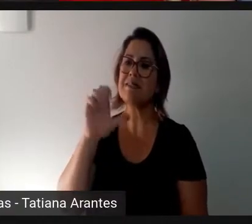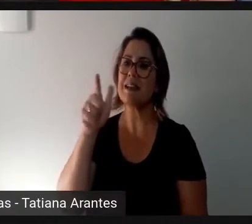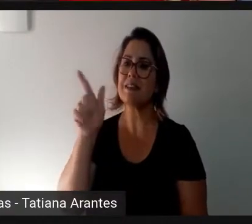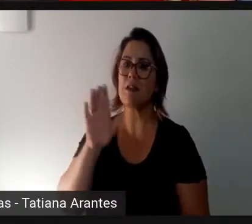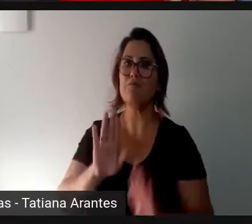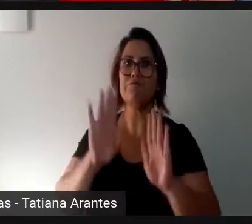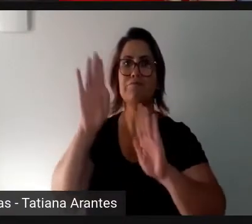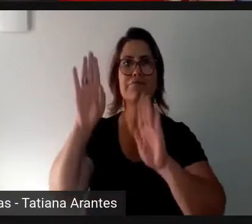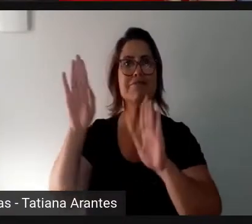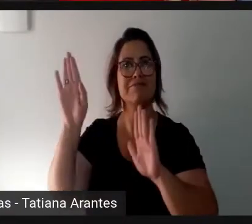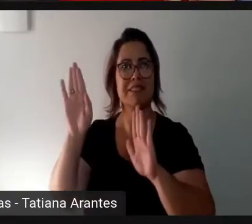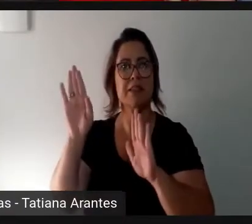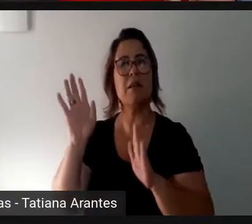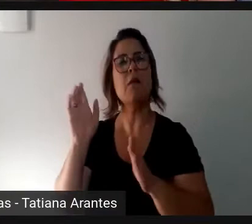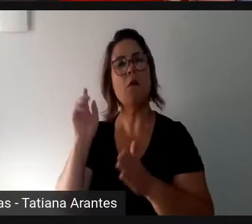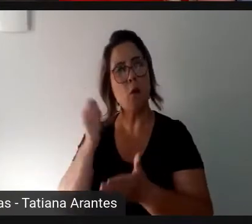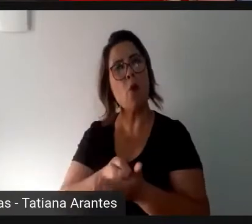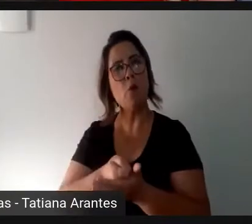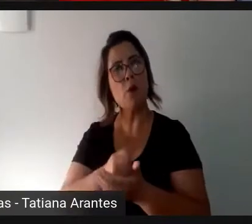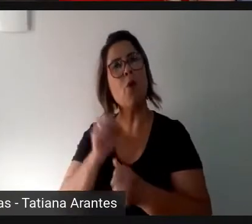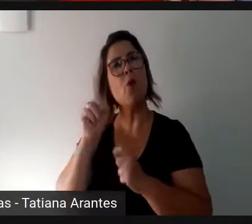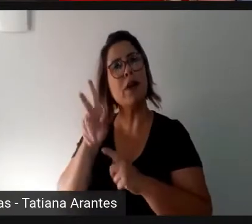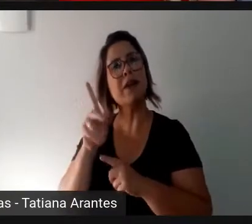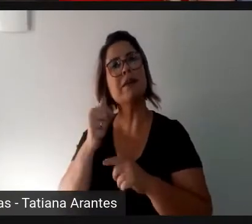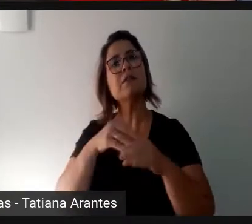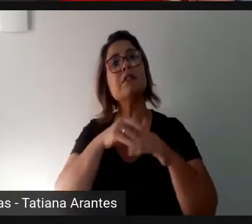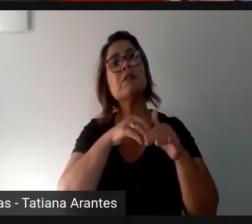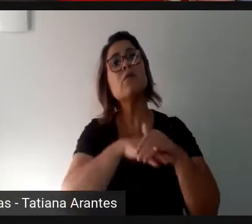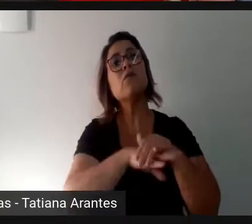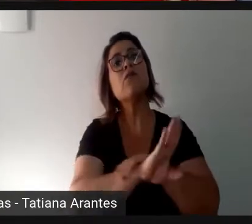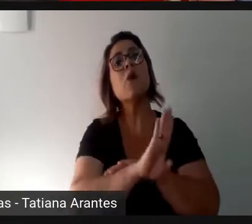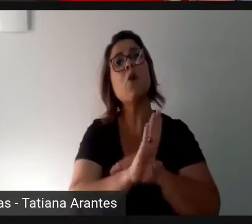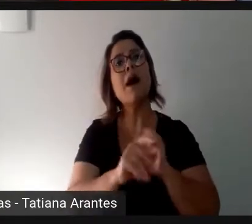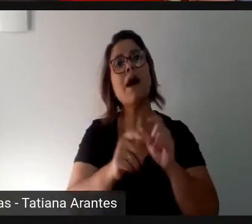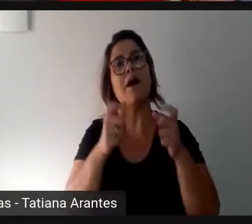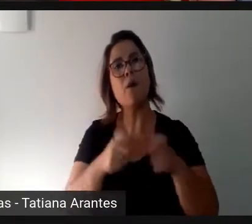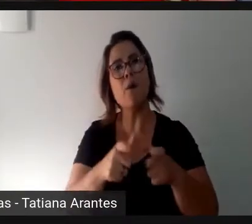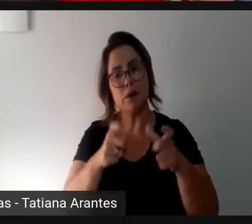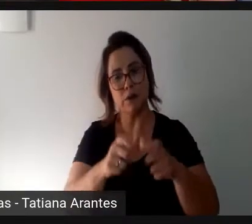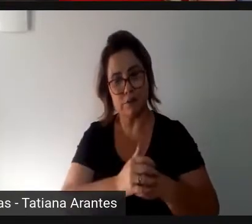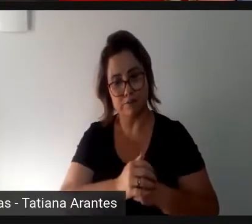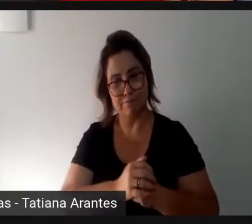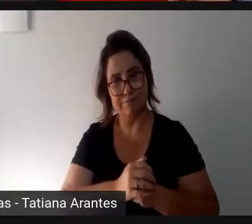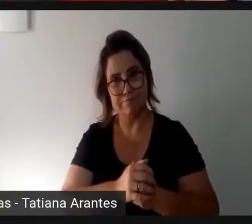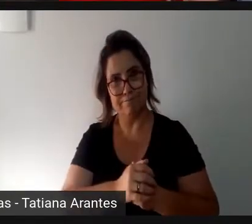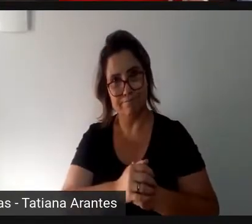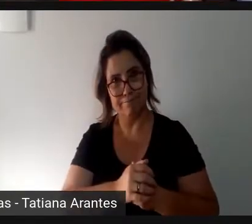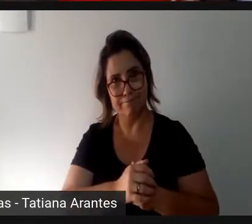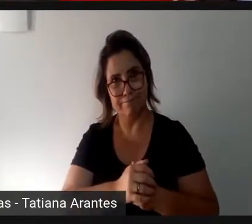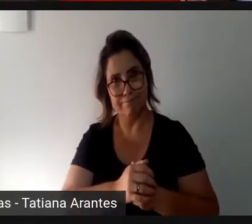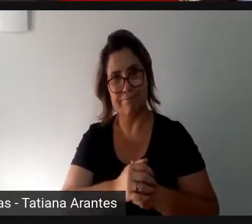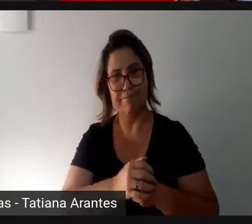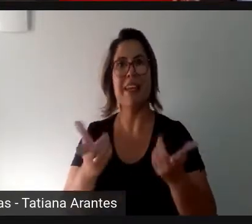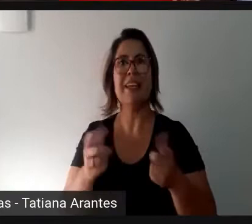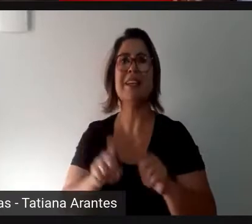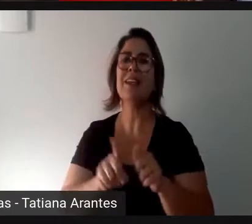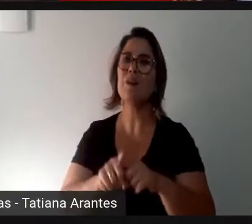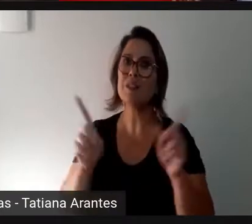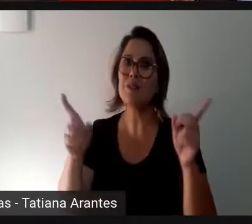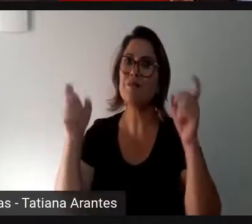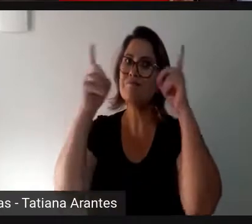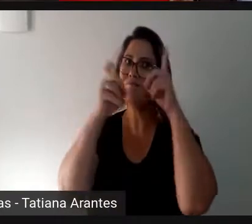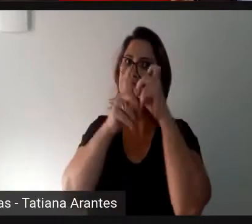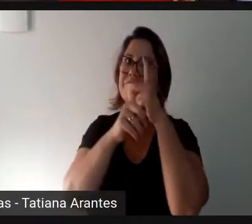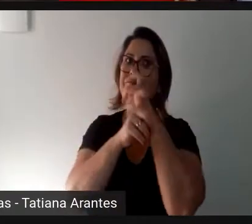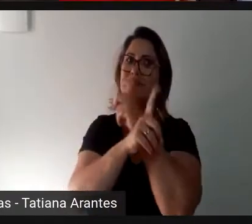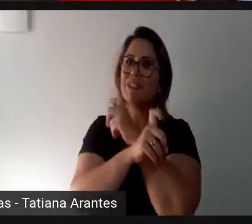É uma pergunta muito boba. E por isso que o compliance officer, né, na maioria dos órgãos públicos, o que a gente tem como compliance officer, normalmente é